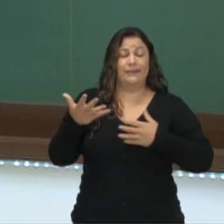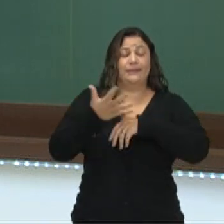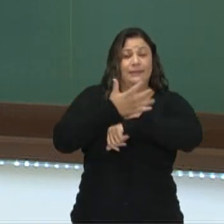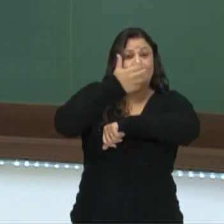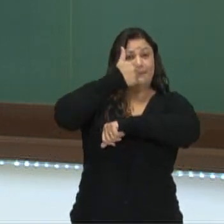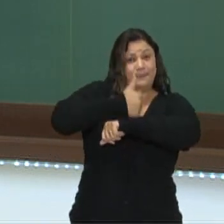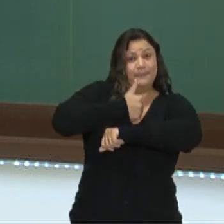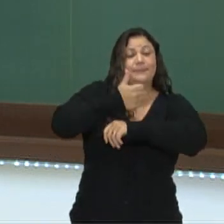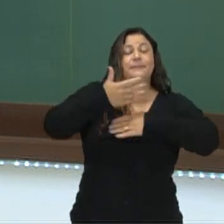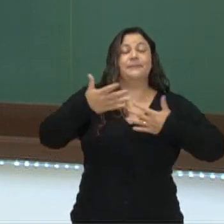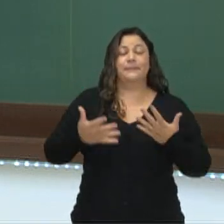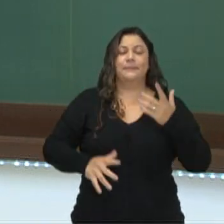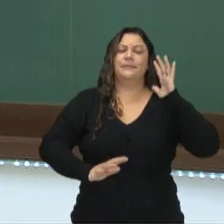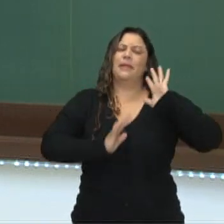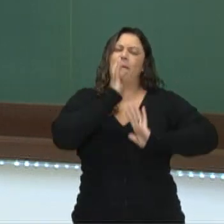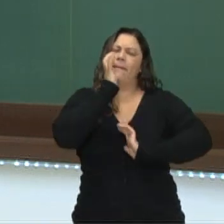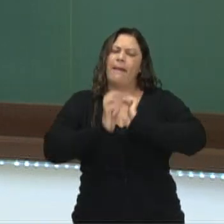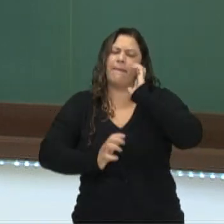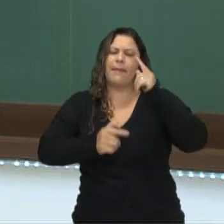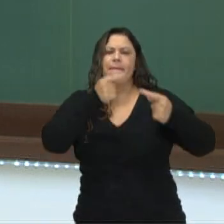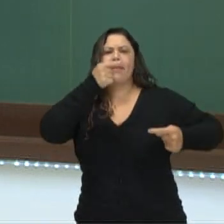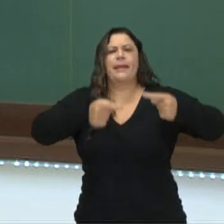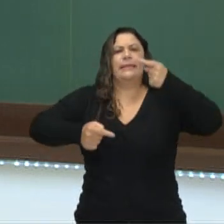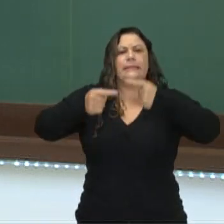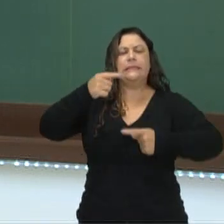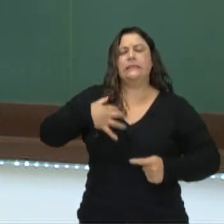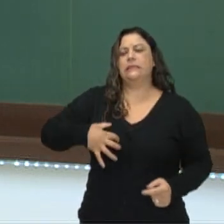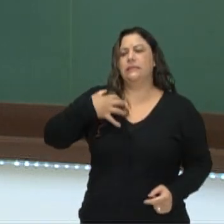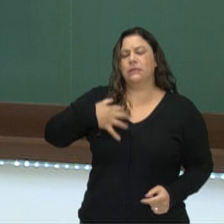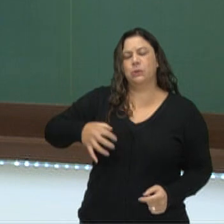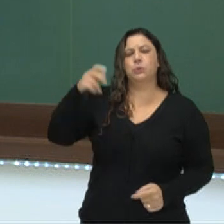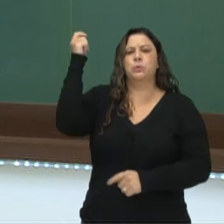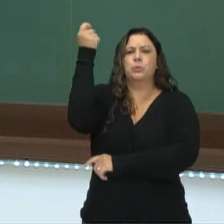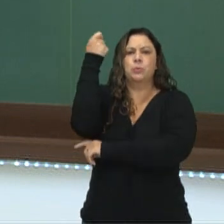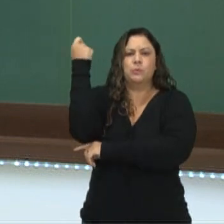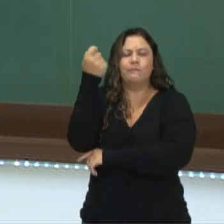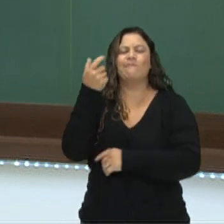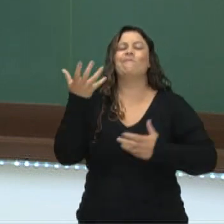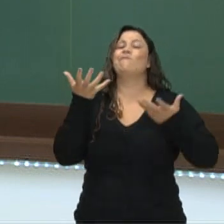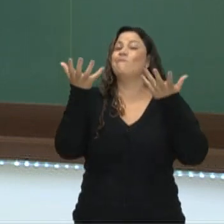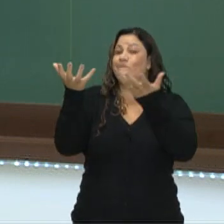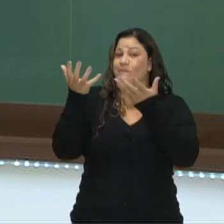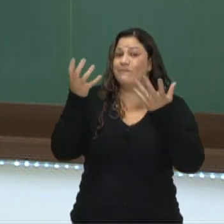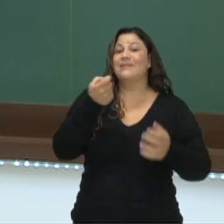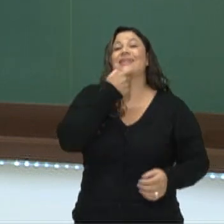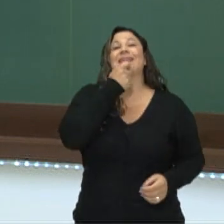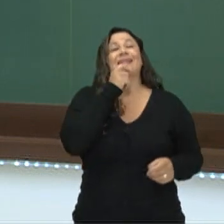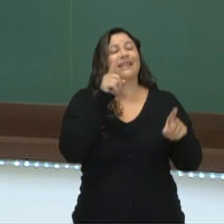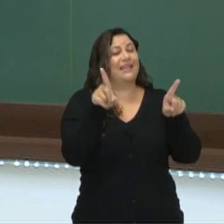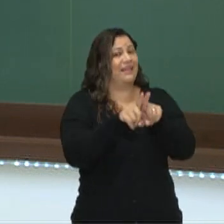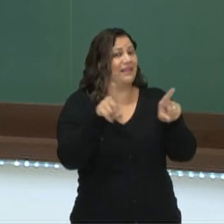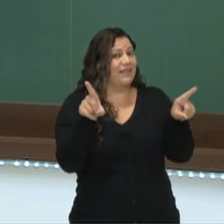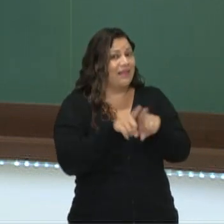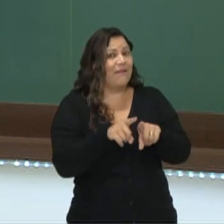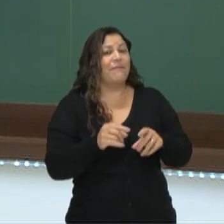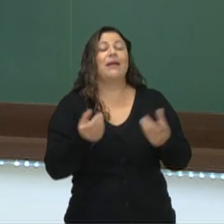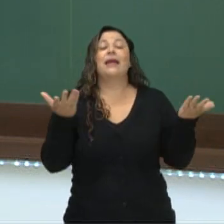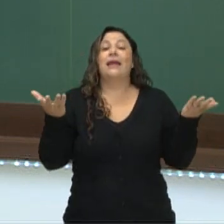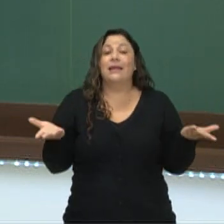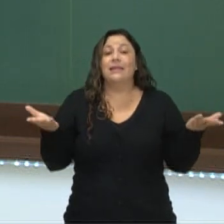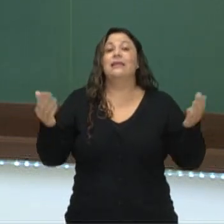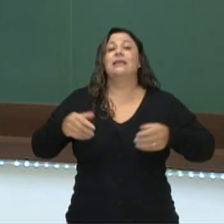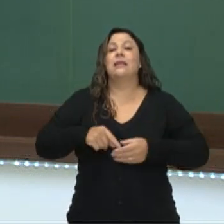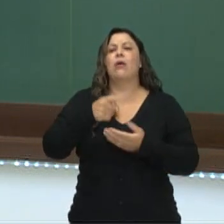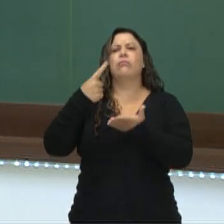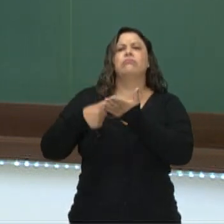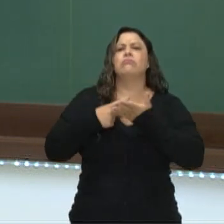uma disputa, argentinos querem, os ingleses querem, e aí há uma área de instabilidade. Foi feita uma votação.